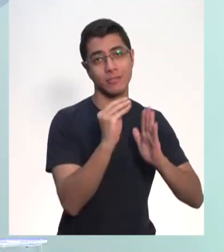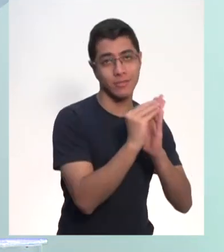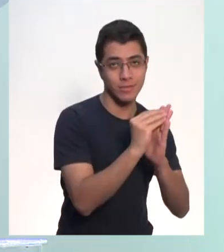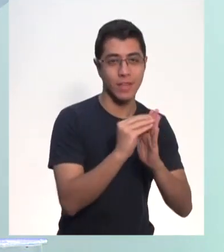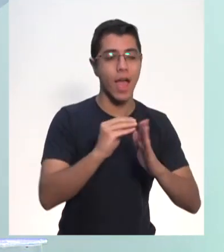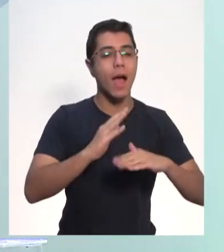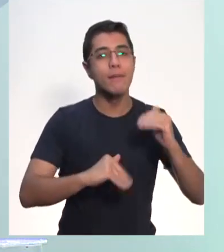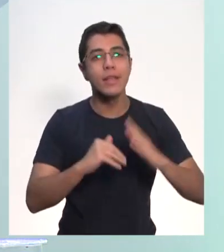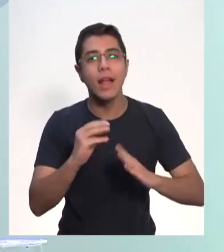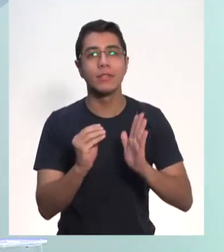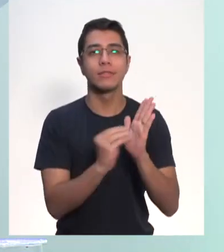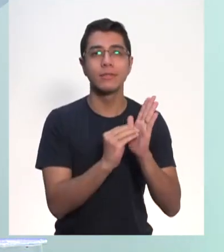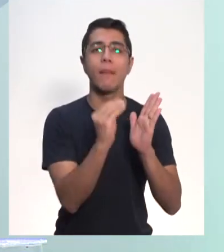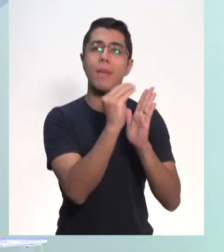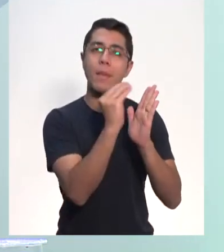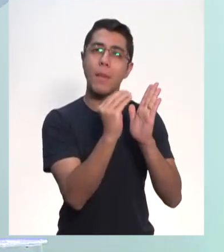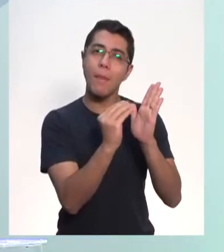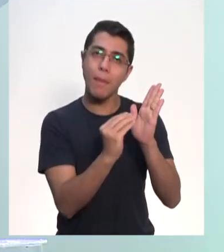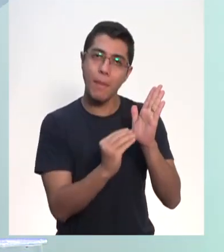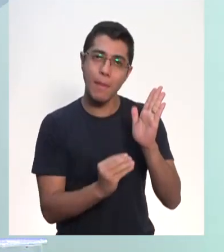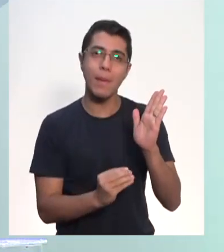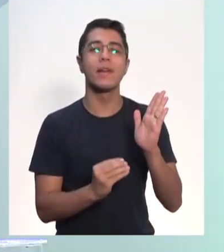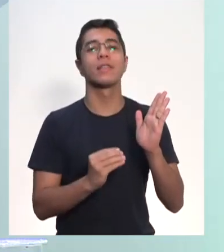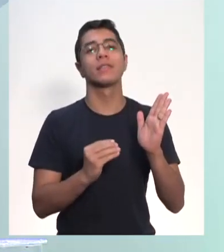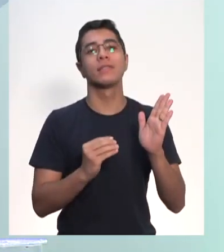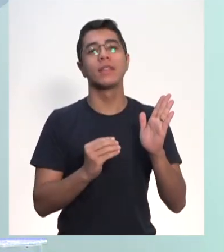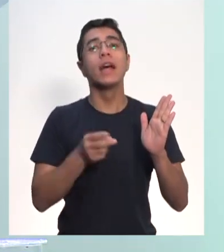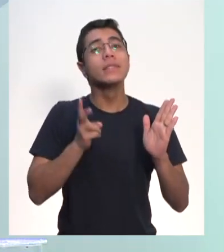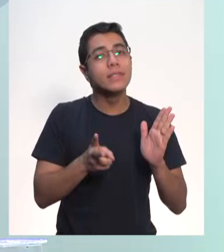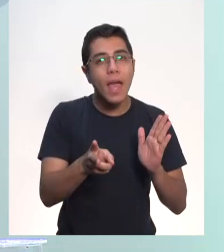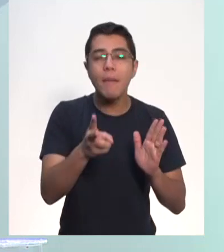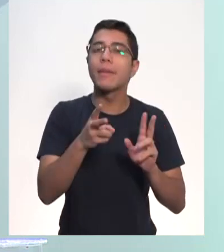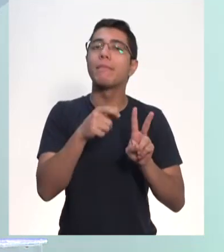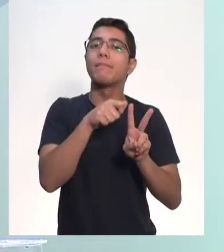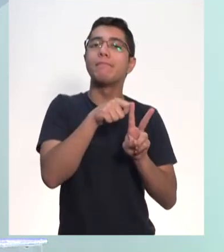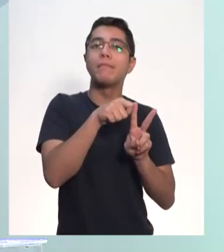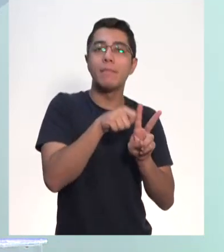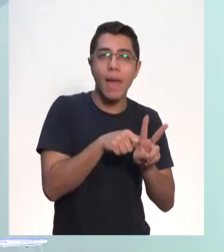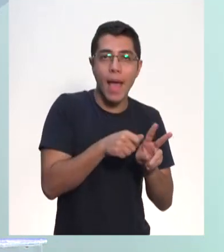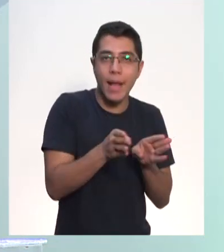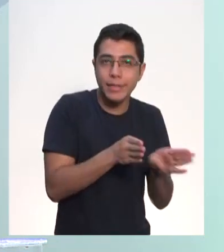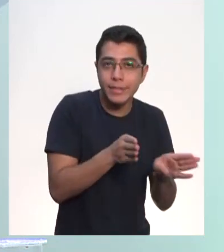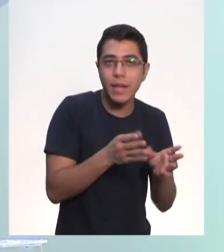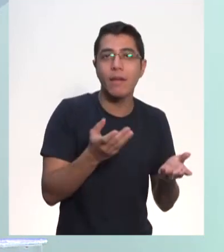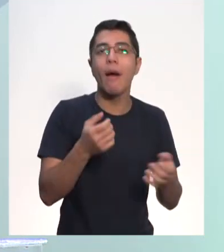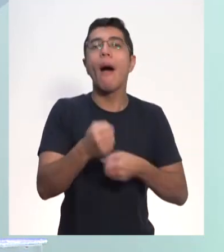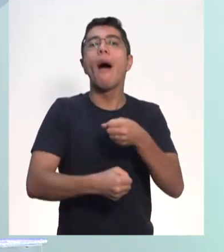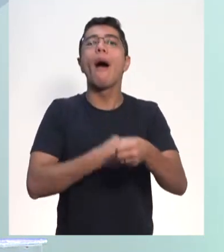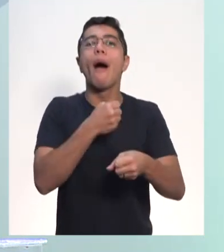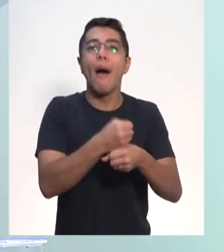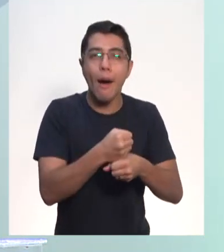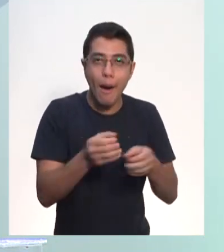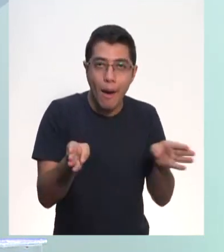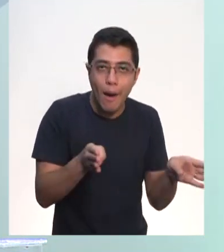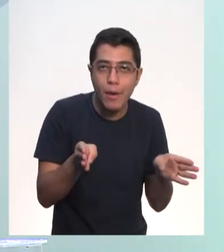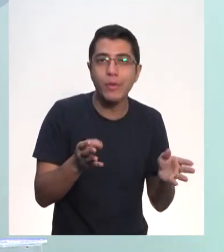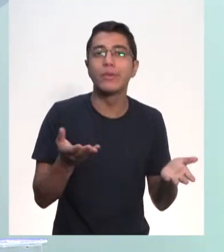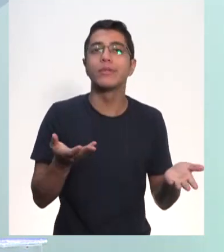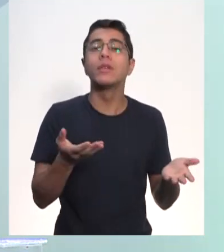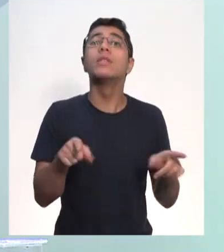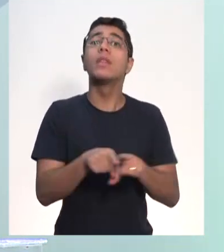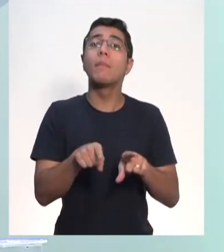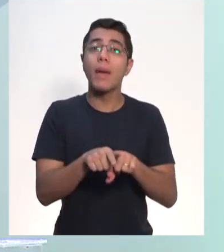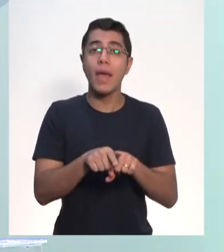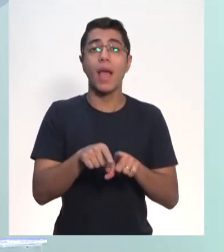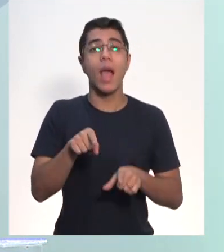da unidade, dentro do bimestre, dentro do ano série, elas se articulam ao longo do ensino fundamental e com a área. Então, elas vão se